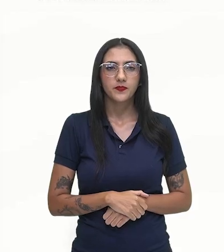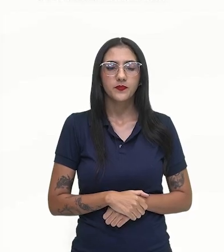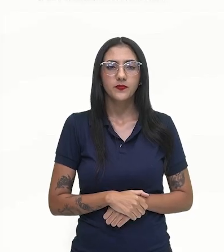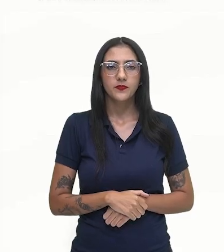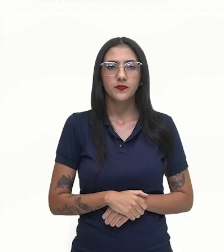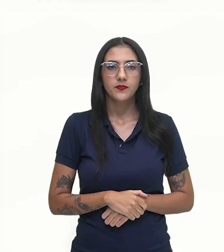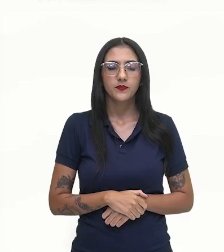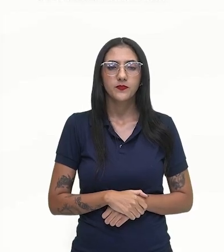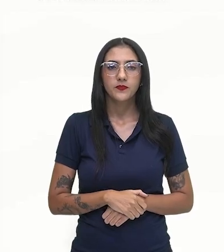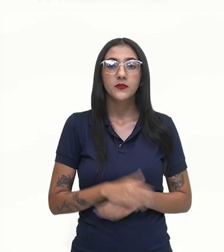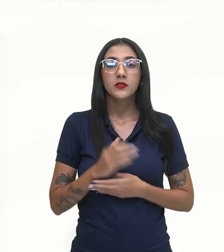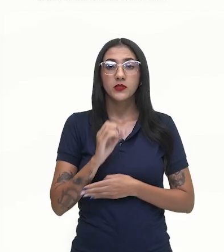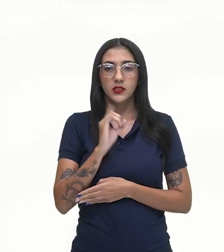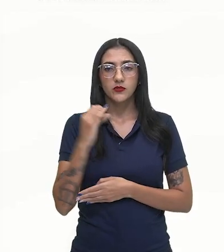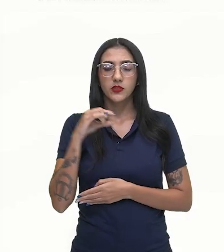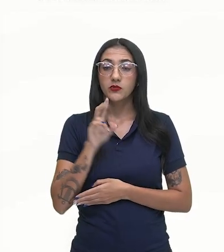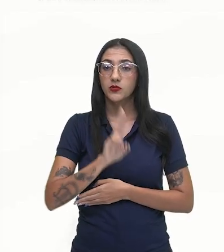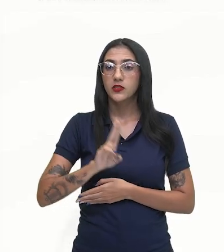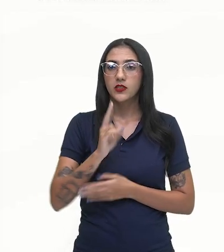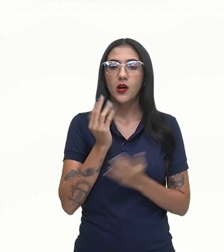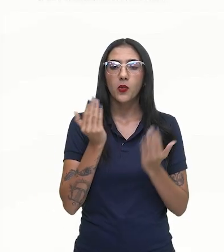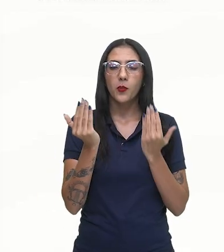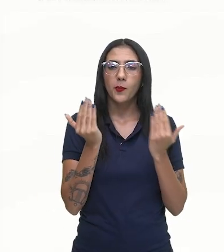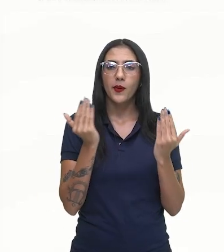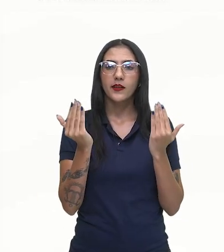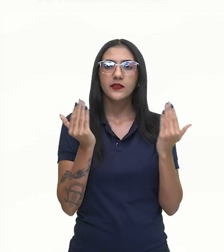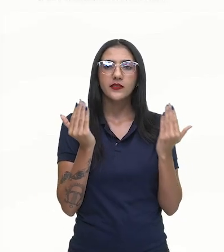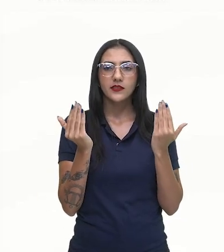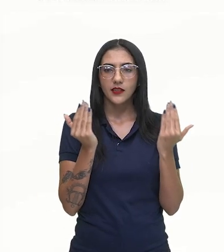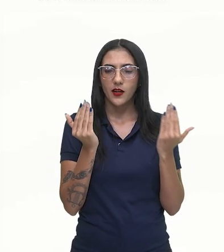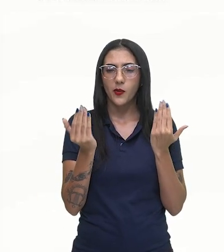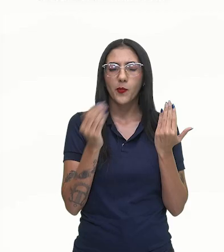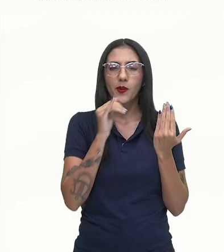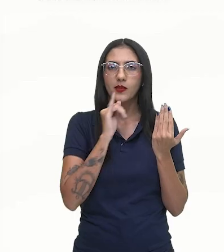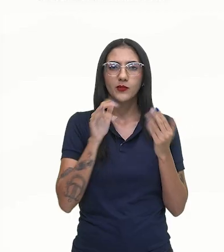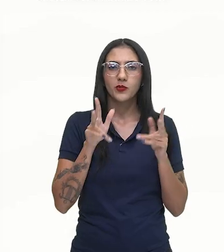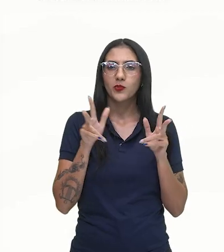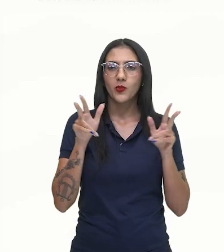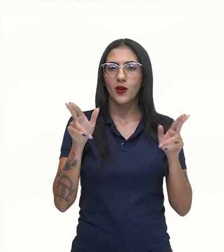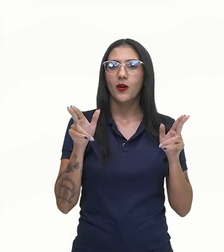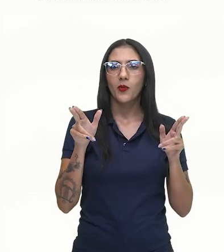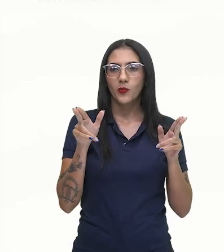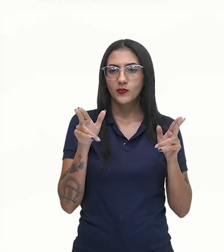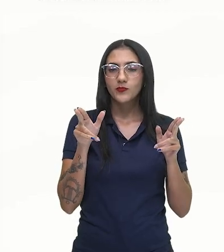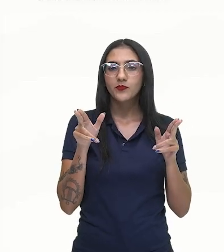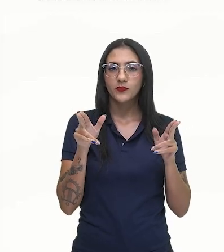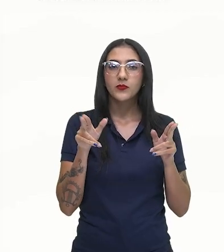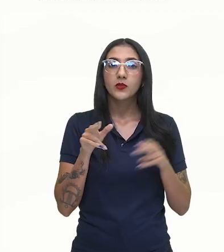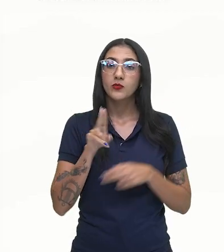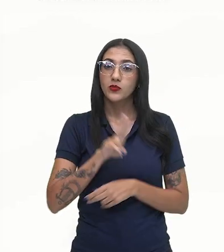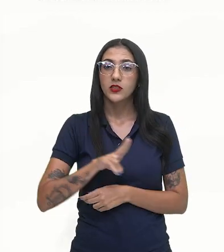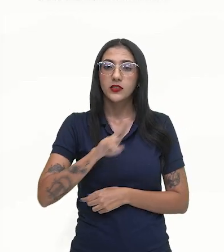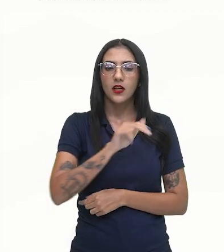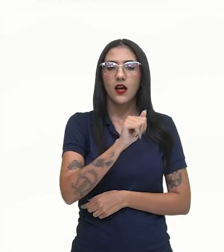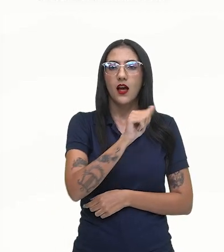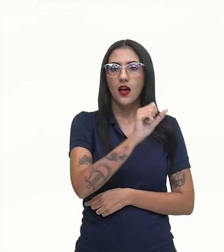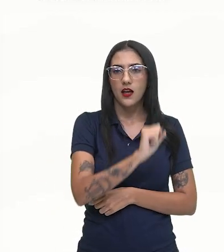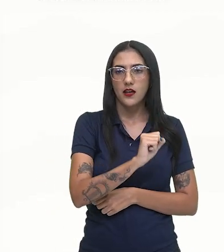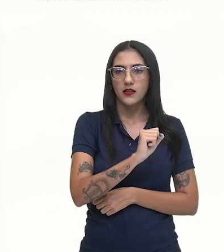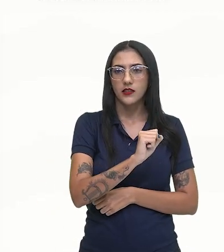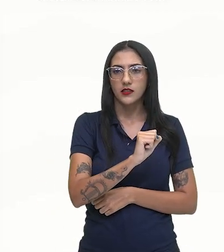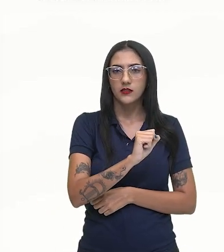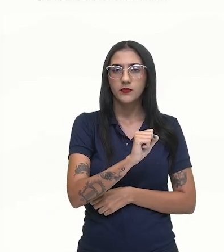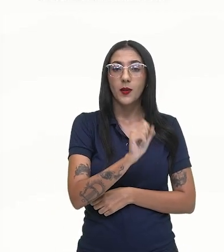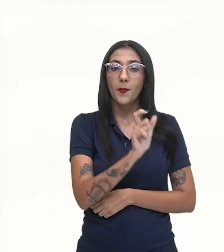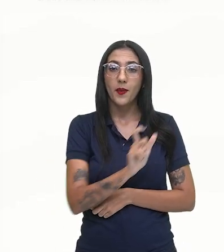o comparativo de igualdade, você vai falar as,